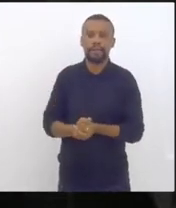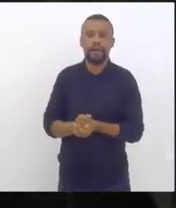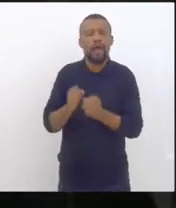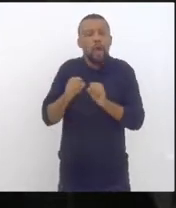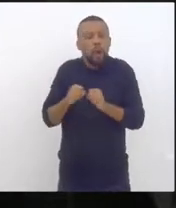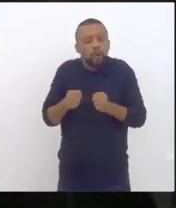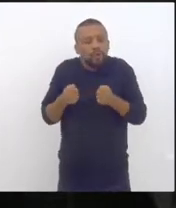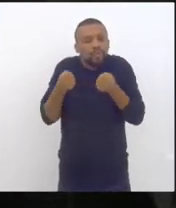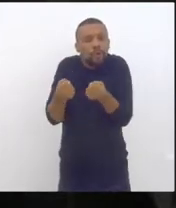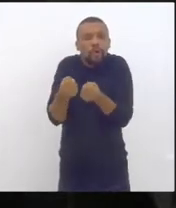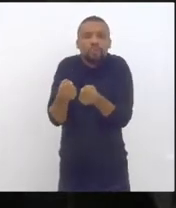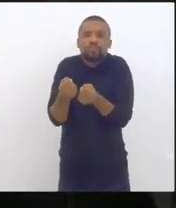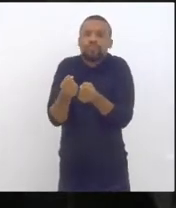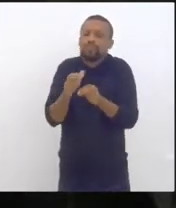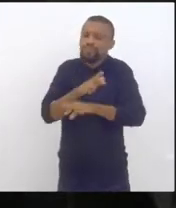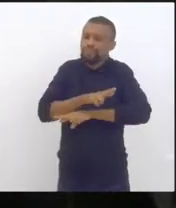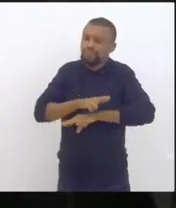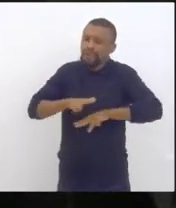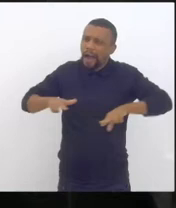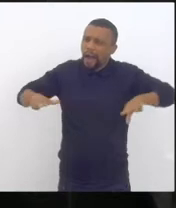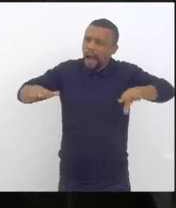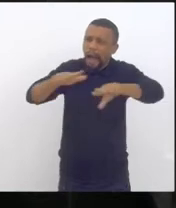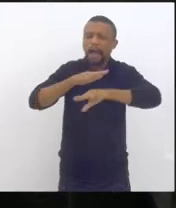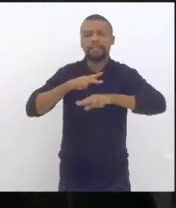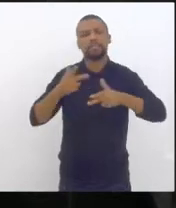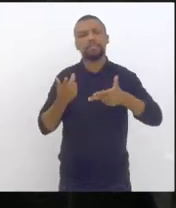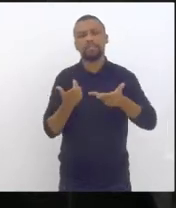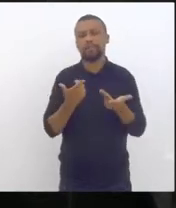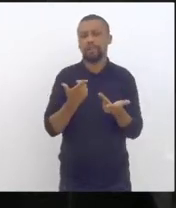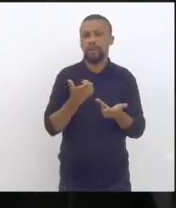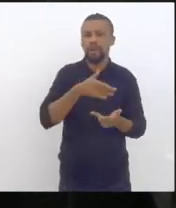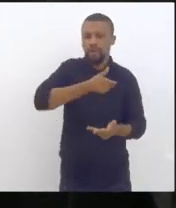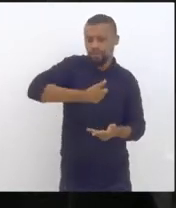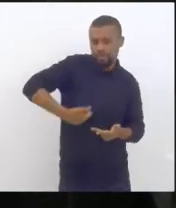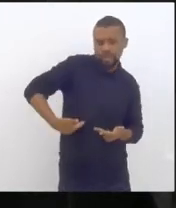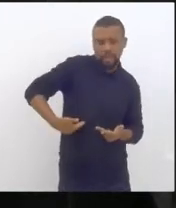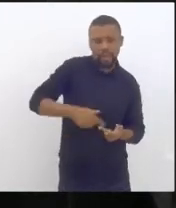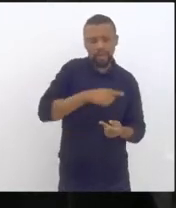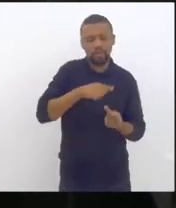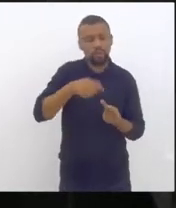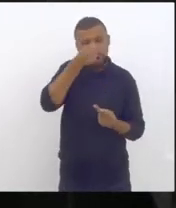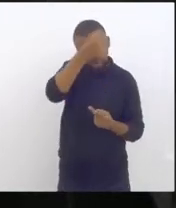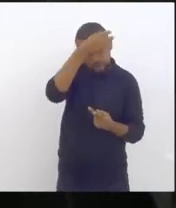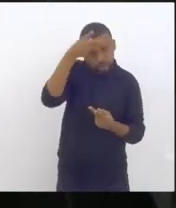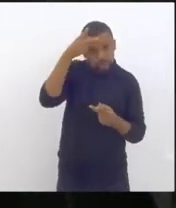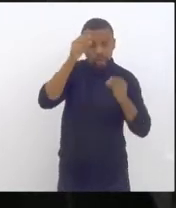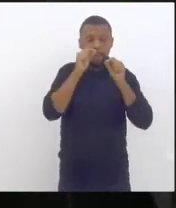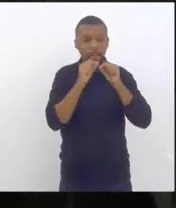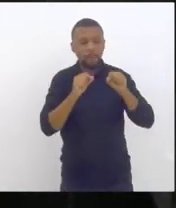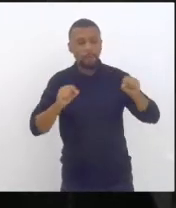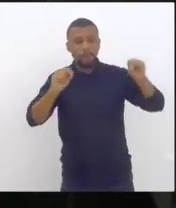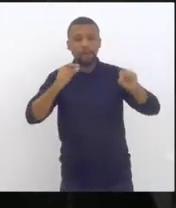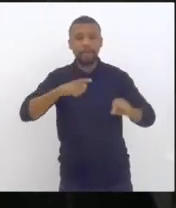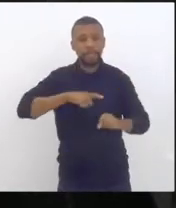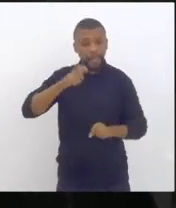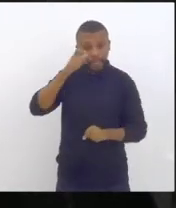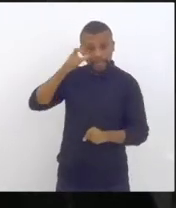esforço conjunto de todos os estados e os municípios interessados